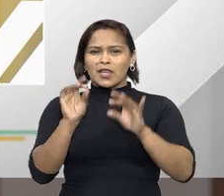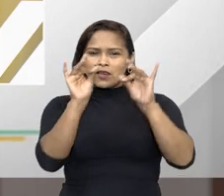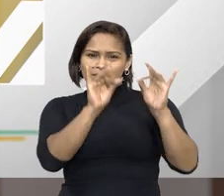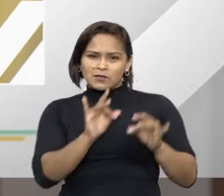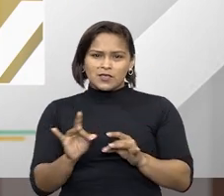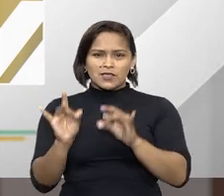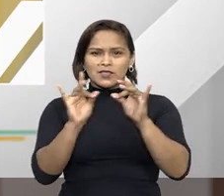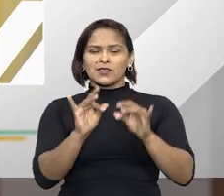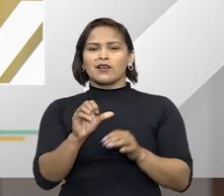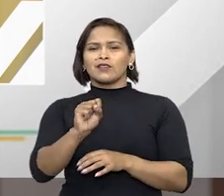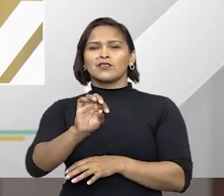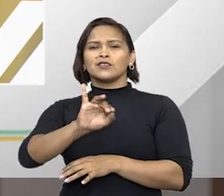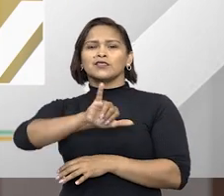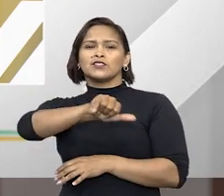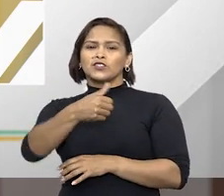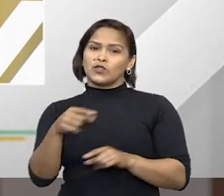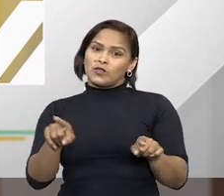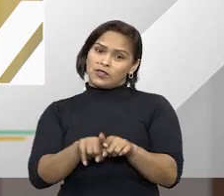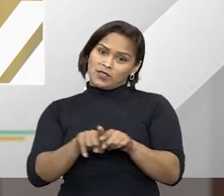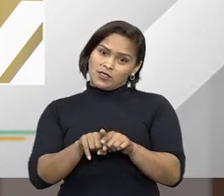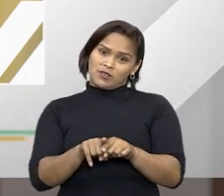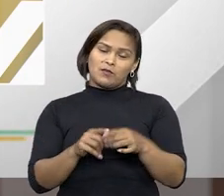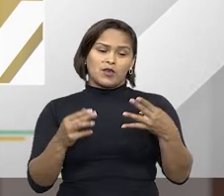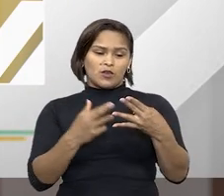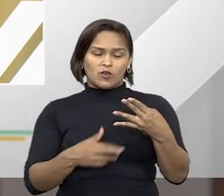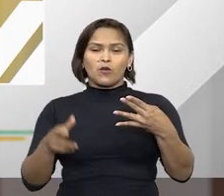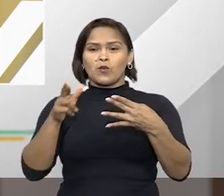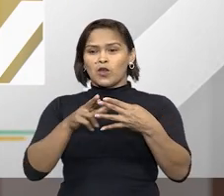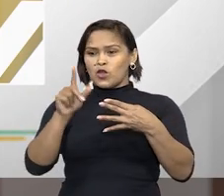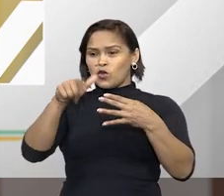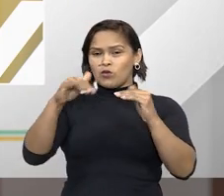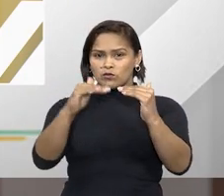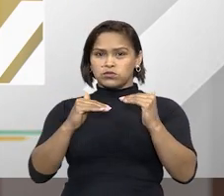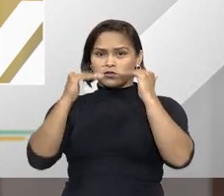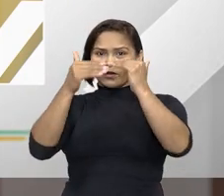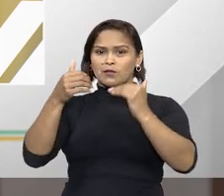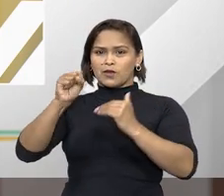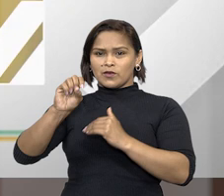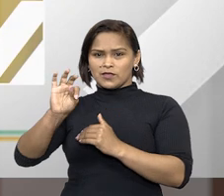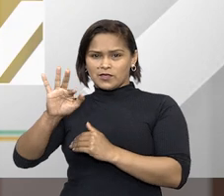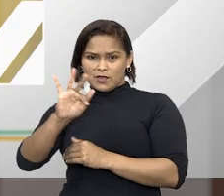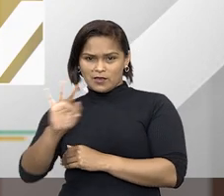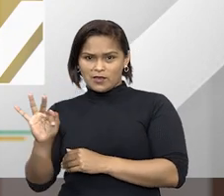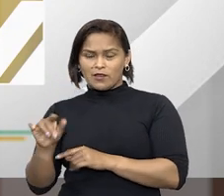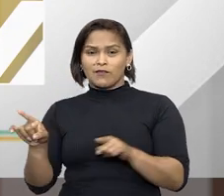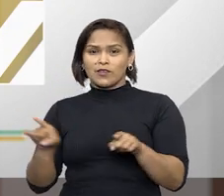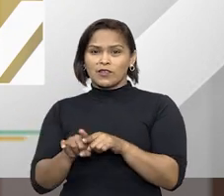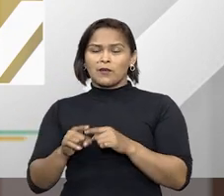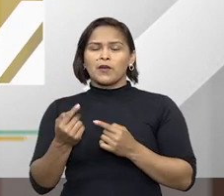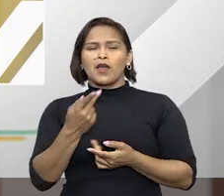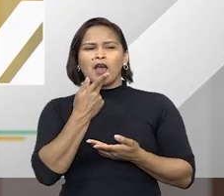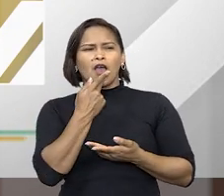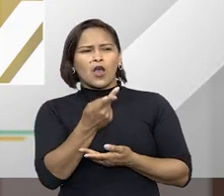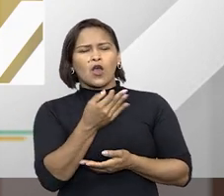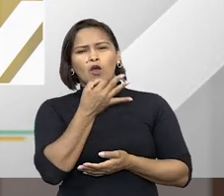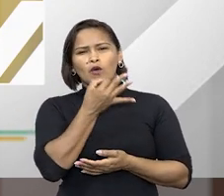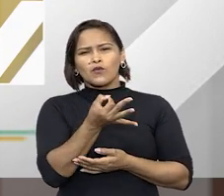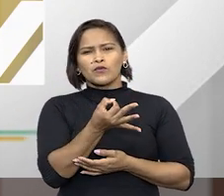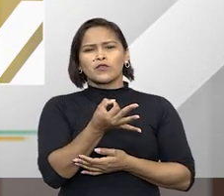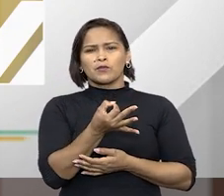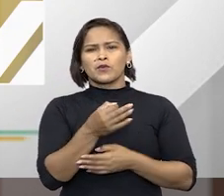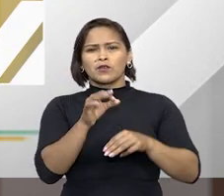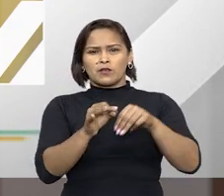assim como o recurso extraordinário é para o Supremo Tribunal Federal. Mas eu queria ouvir agora a opinião do ministro Barros Monteiro em relação